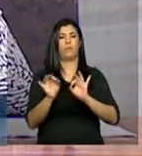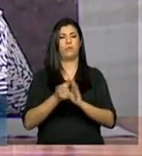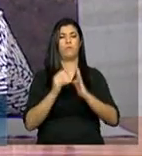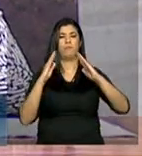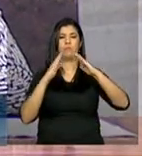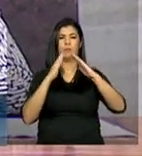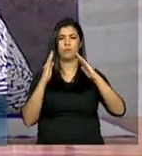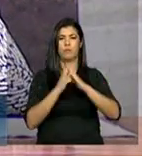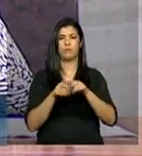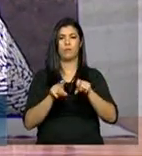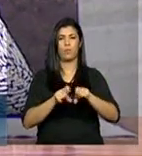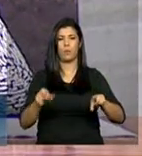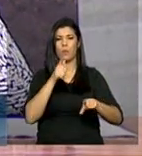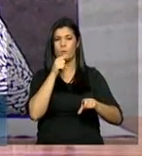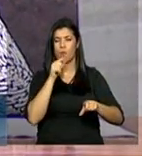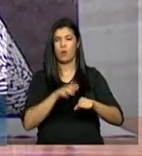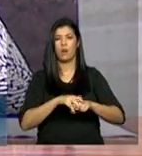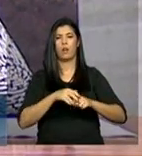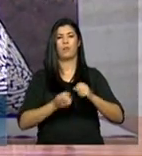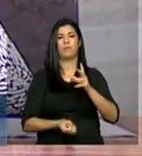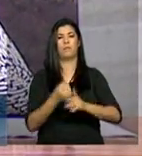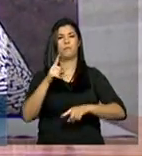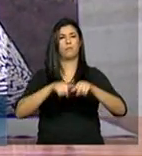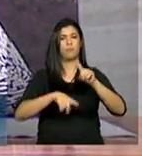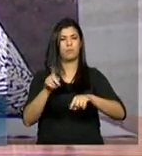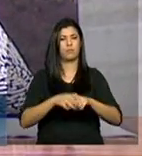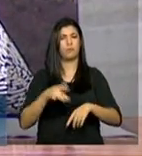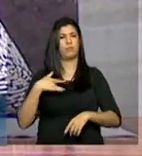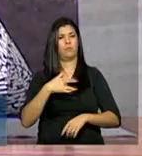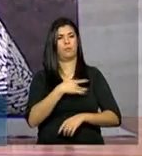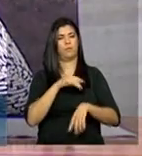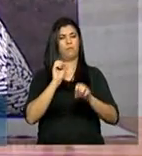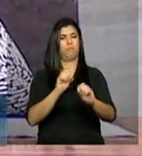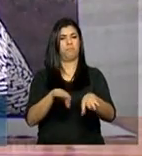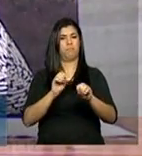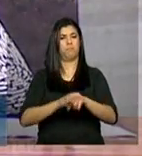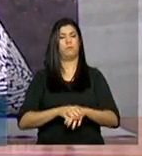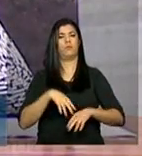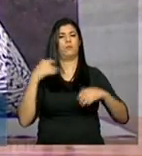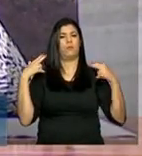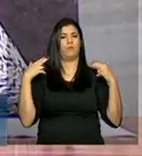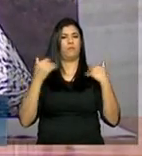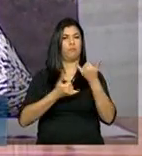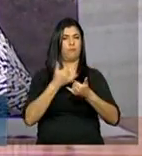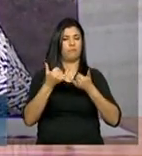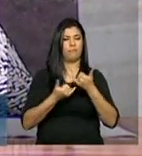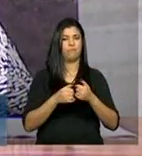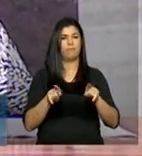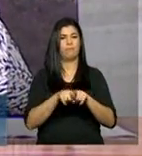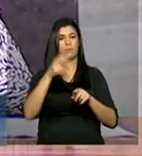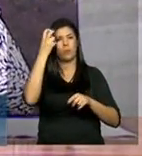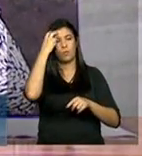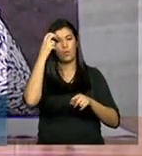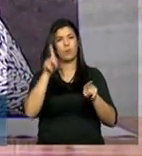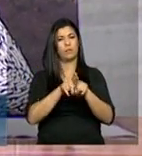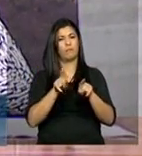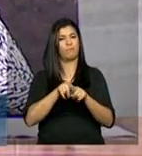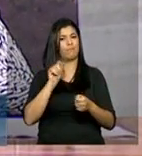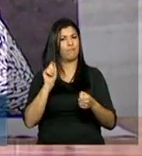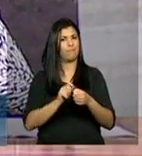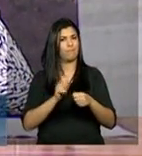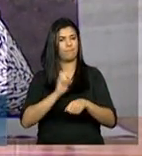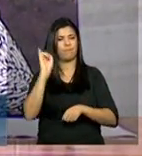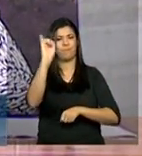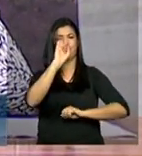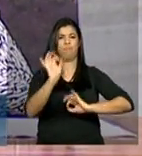urbana, saneamento, equipamentos públicos de saúde, educação, lazer e cultura. Realizamos grandes